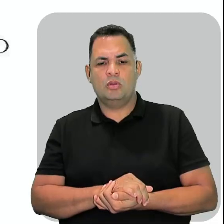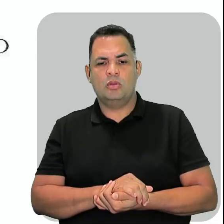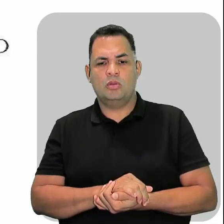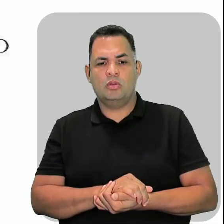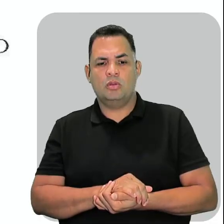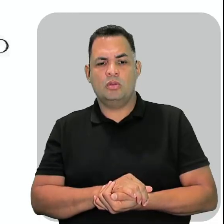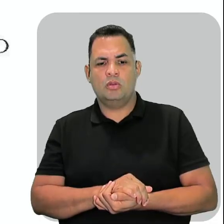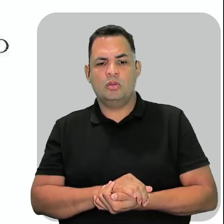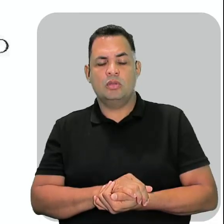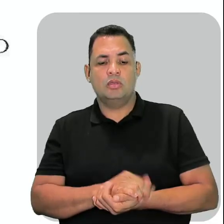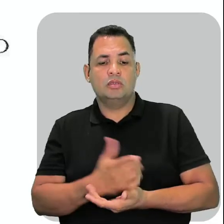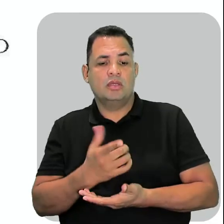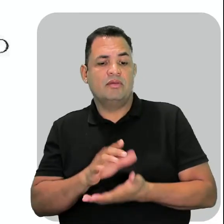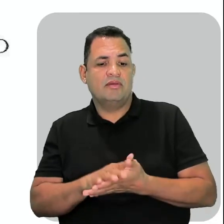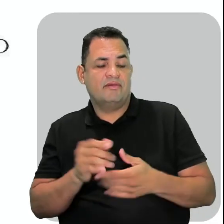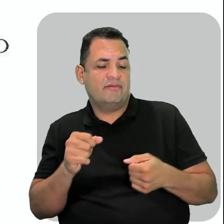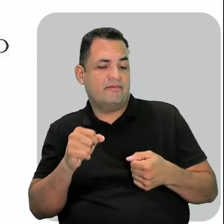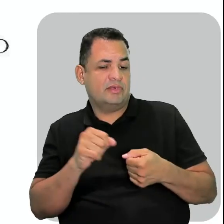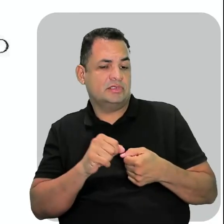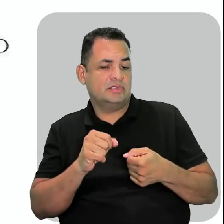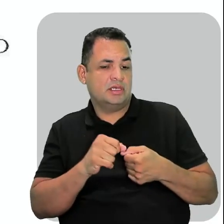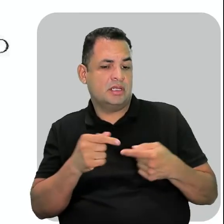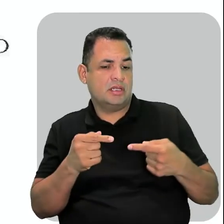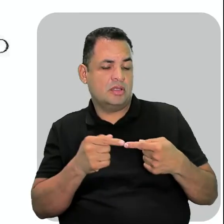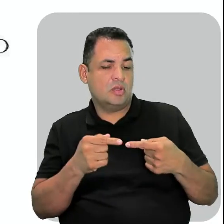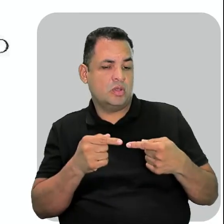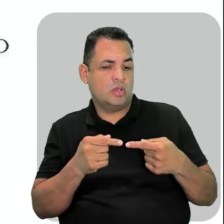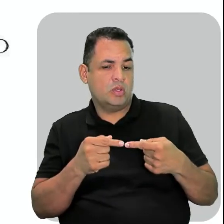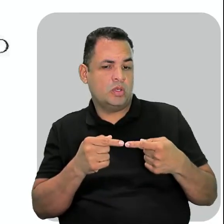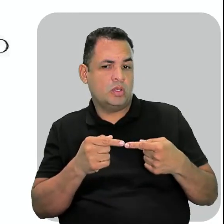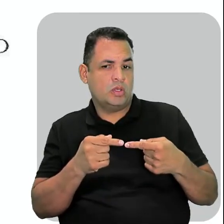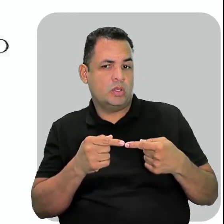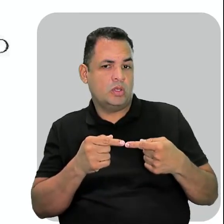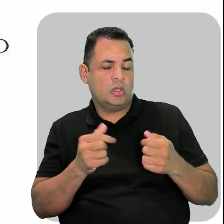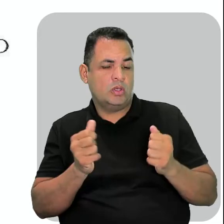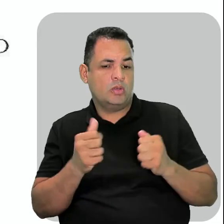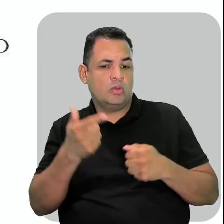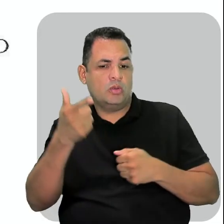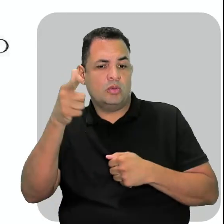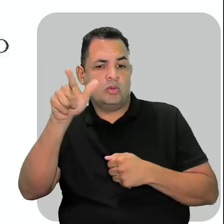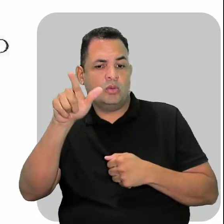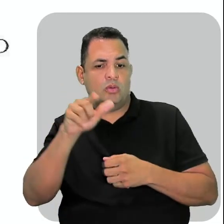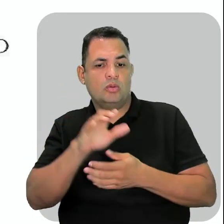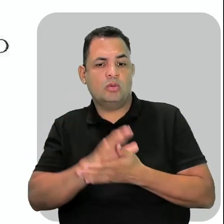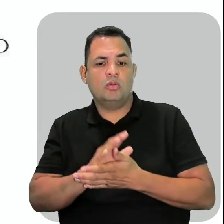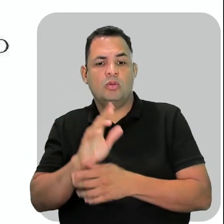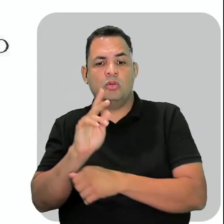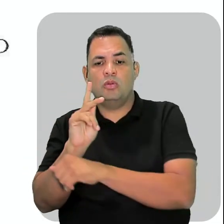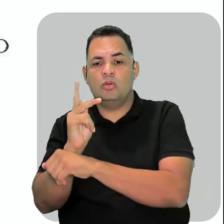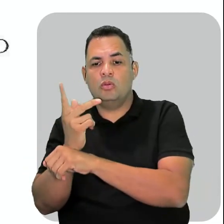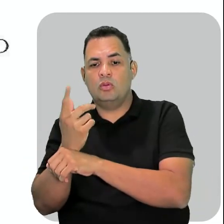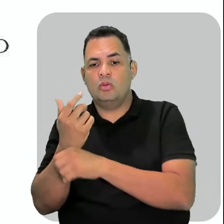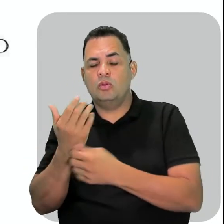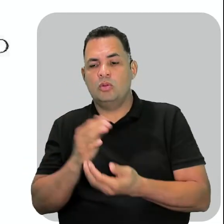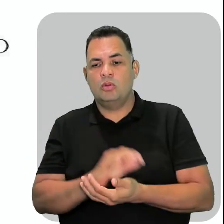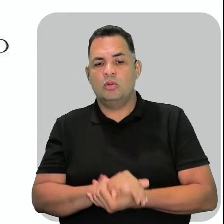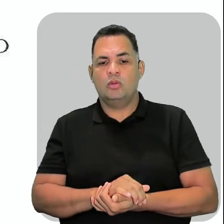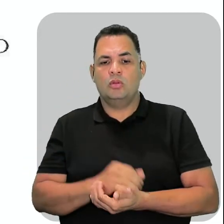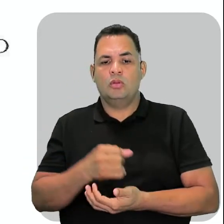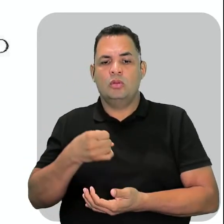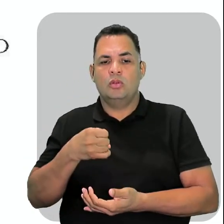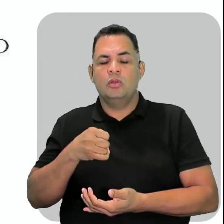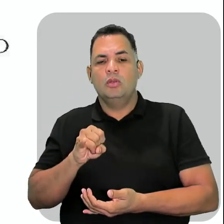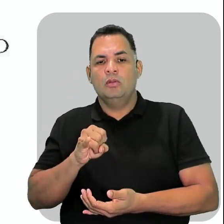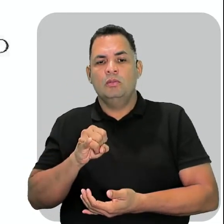vão tentar realizar ligações, e eles vão realizar essas ligações com outros hidrogênios que estão disponíveis aqui. Se a